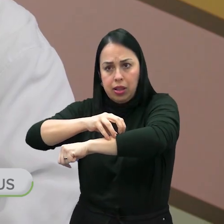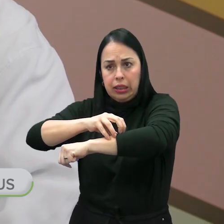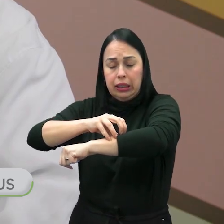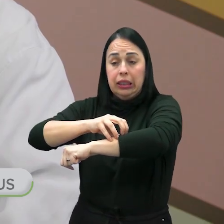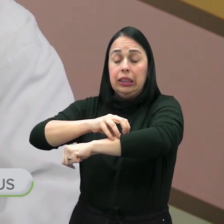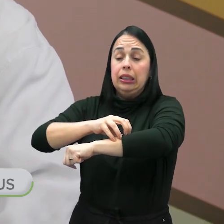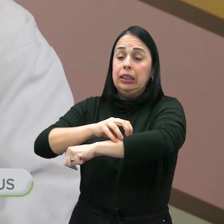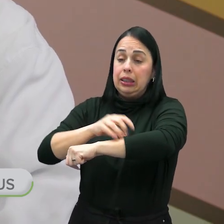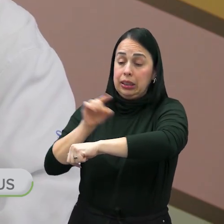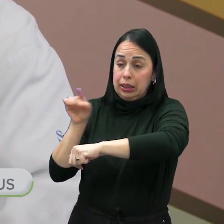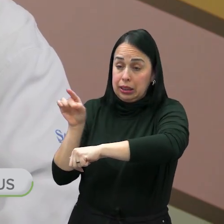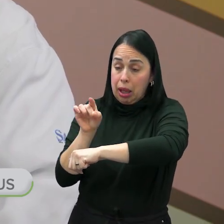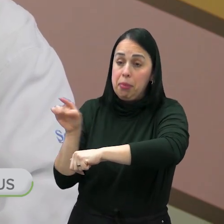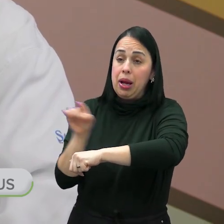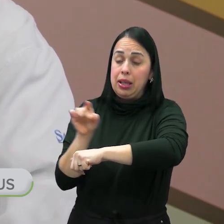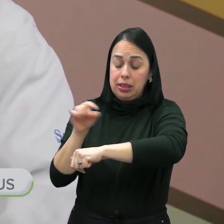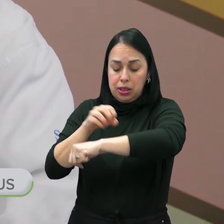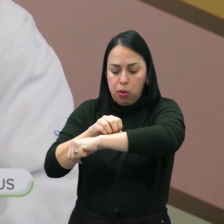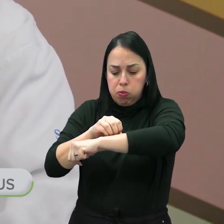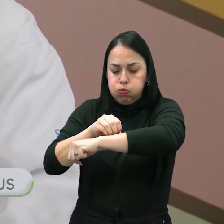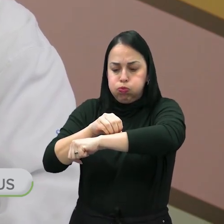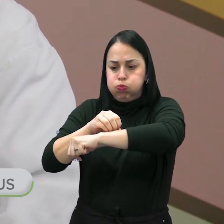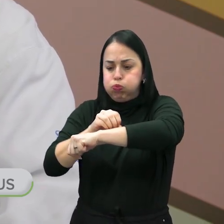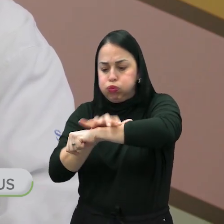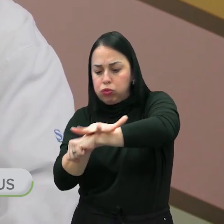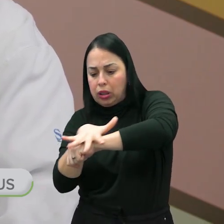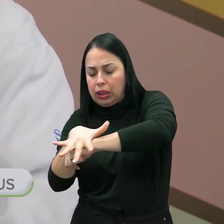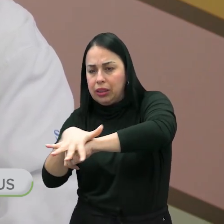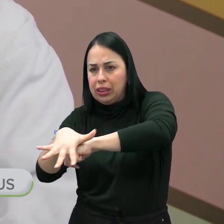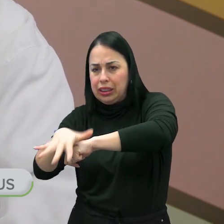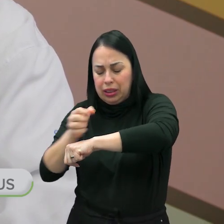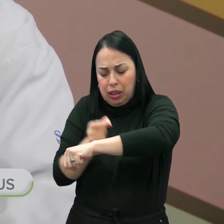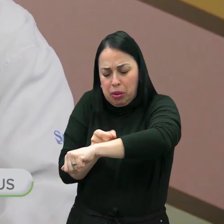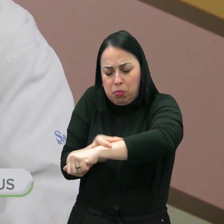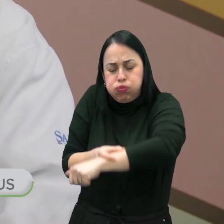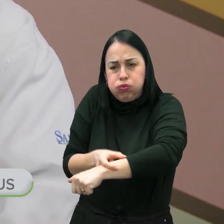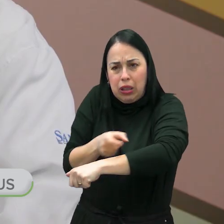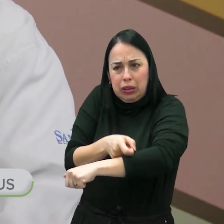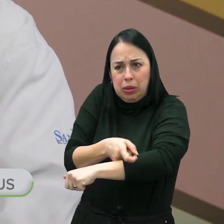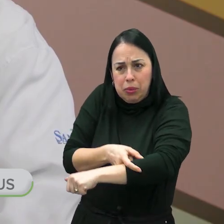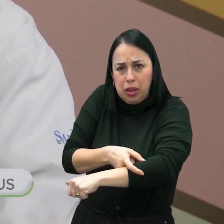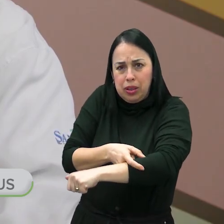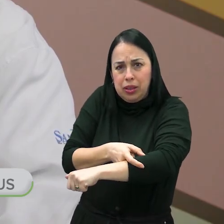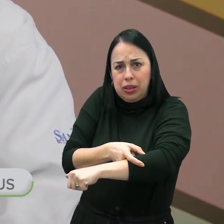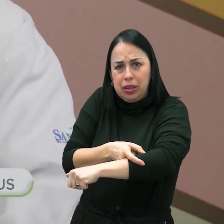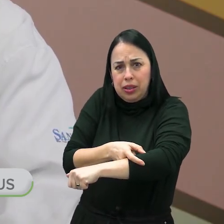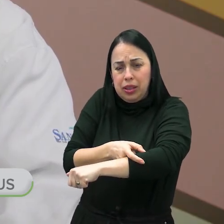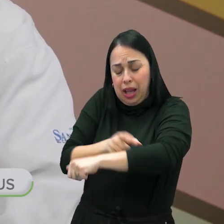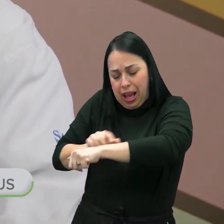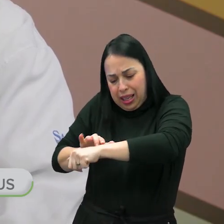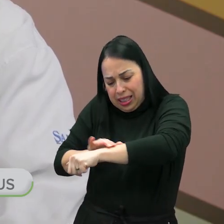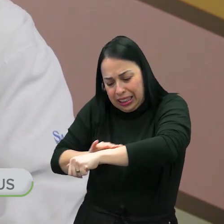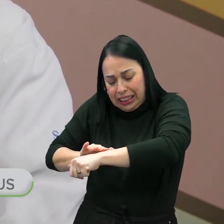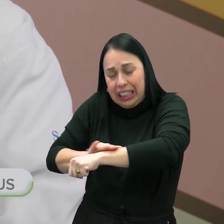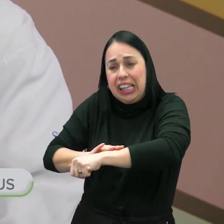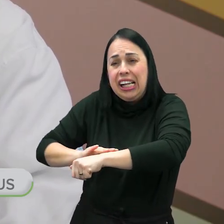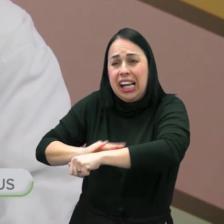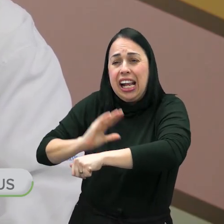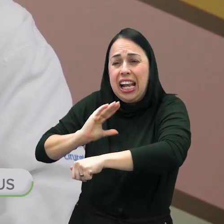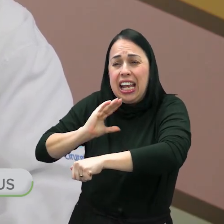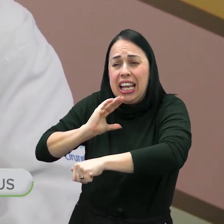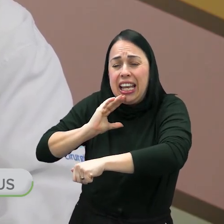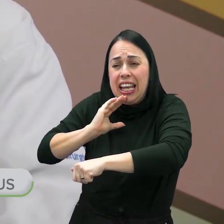a bolha também romper, expor a derme embaixo, ainda é segundo grau, mas se queimar a derme também,